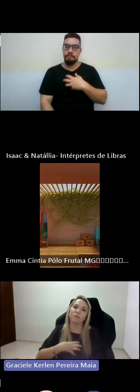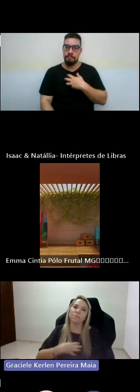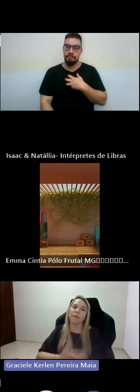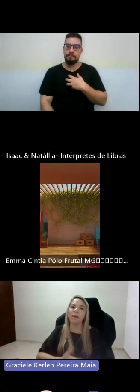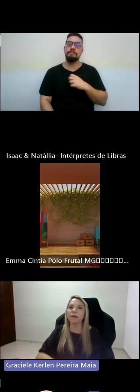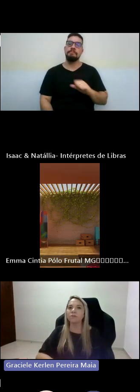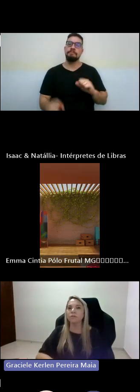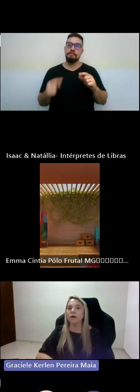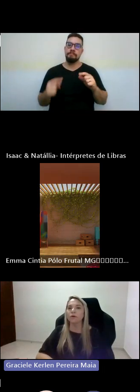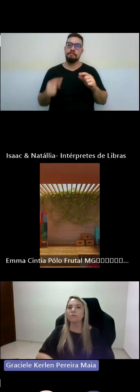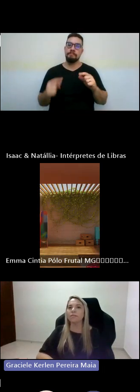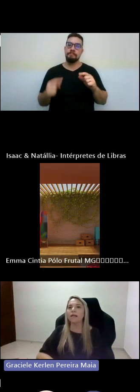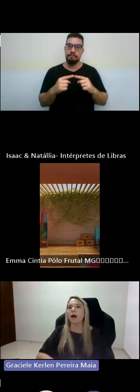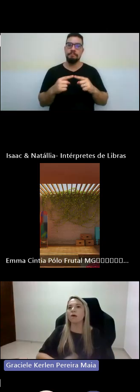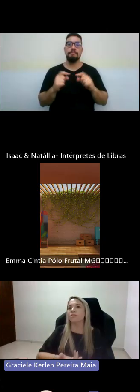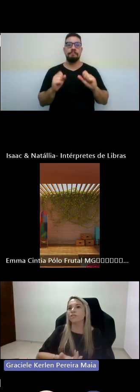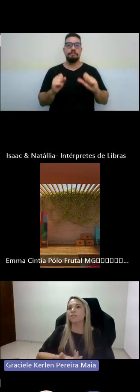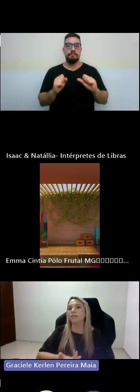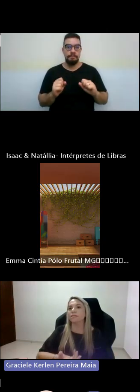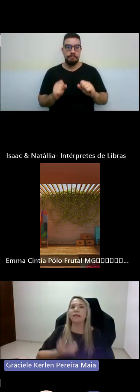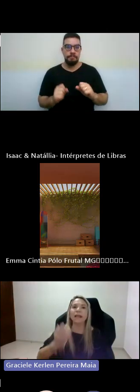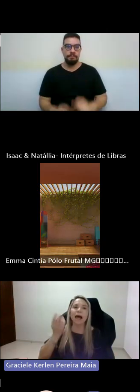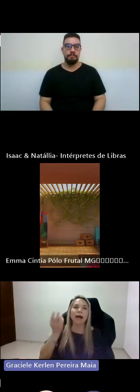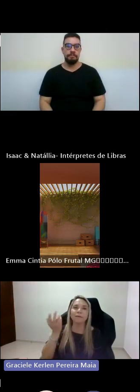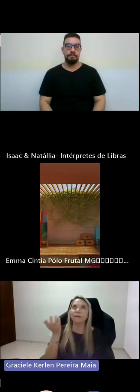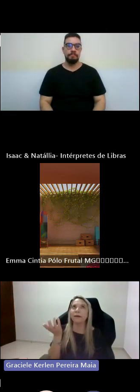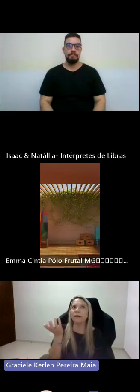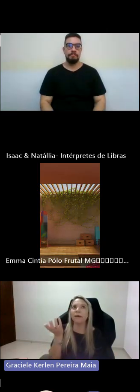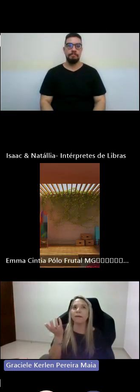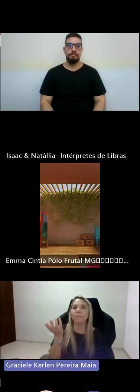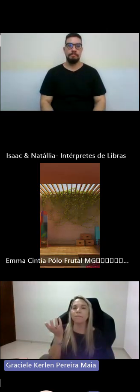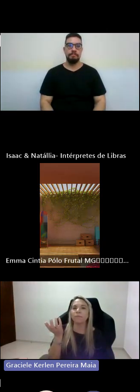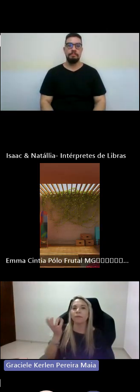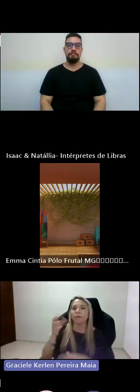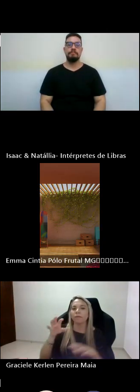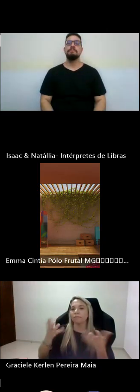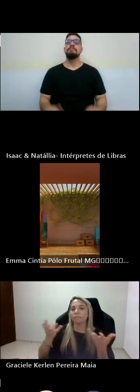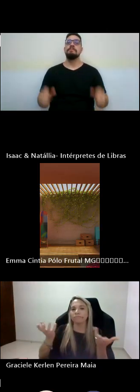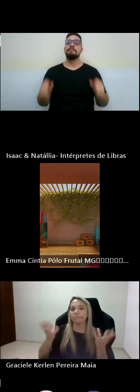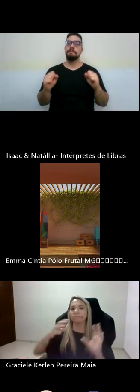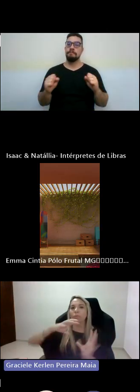né? Sentimento, o sinal de, sei lá,